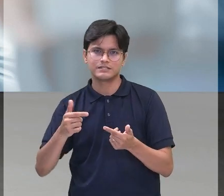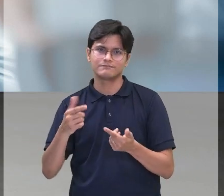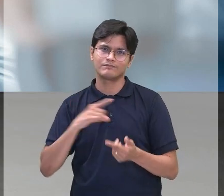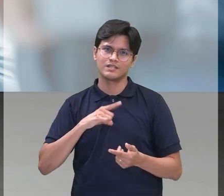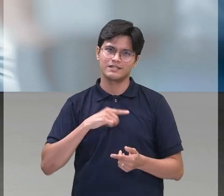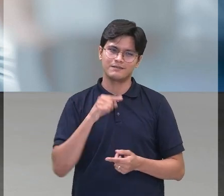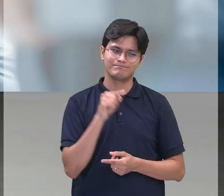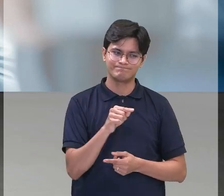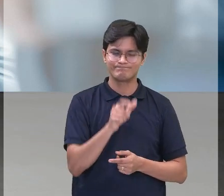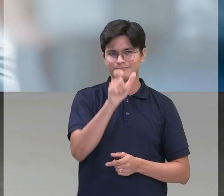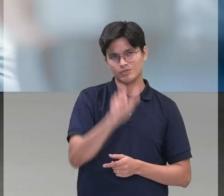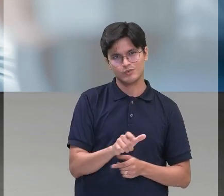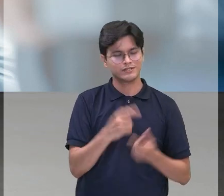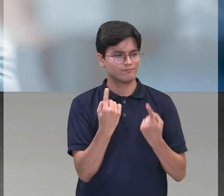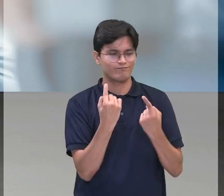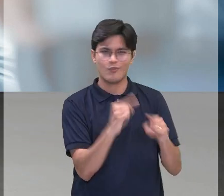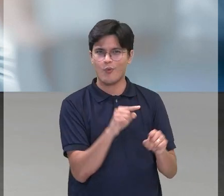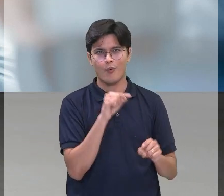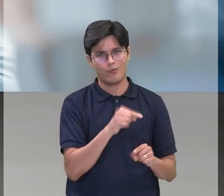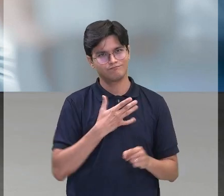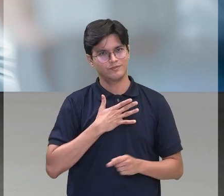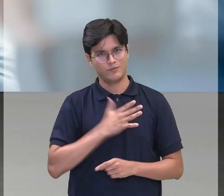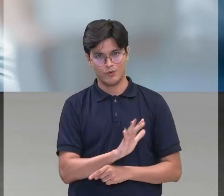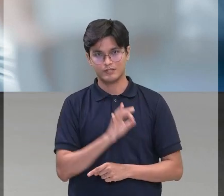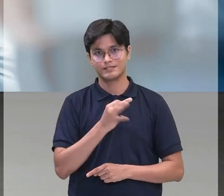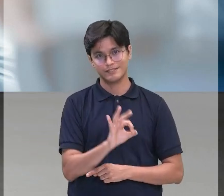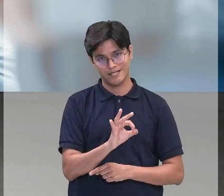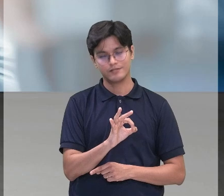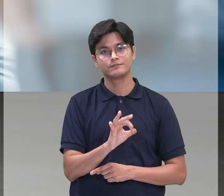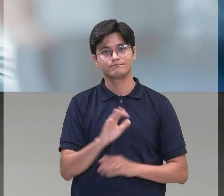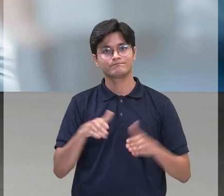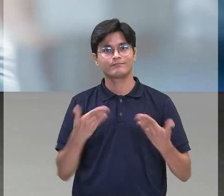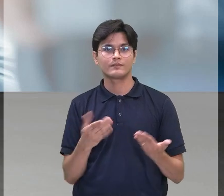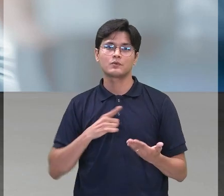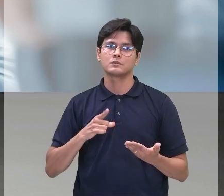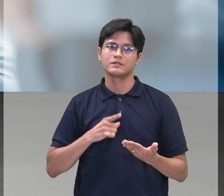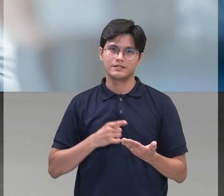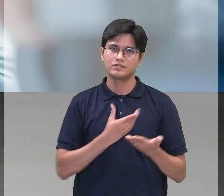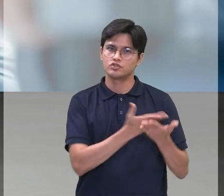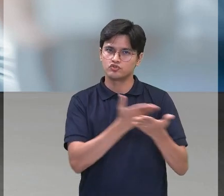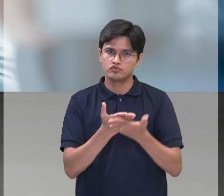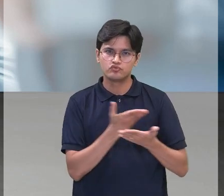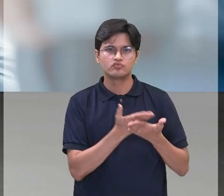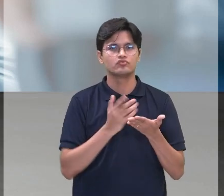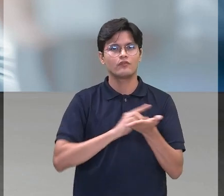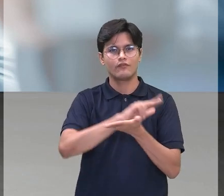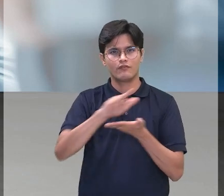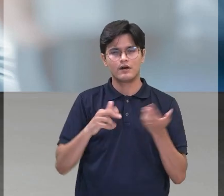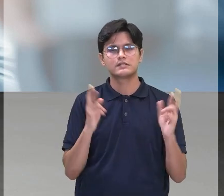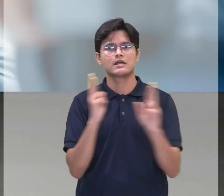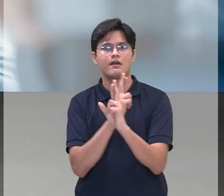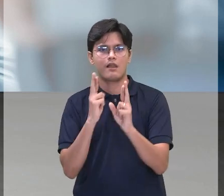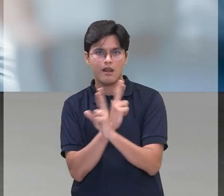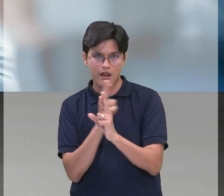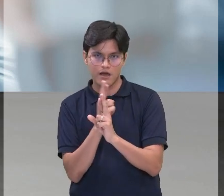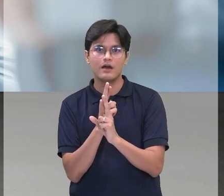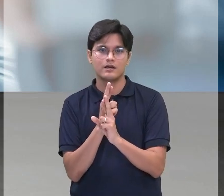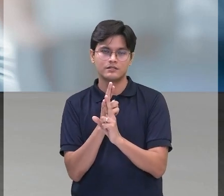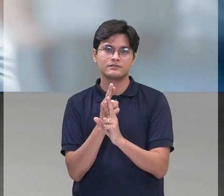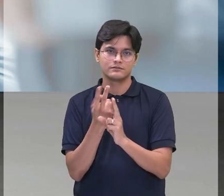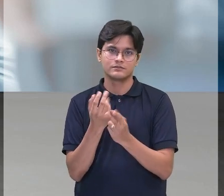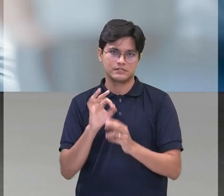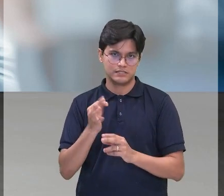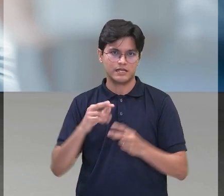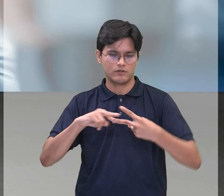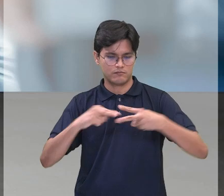tipo de alergia, por exemplo, né? Então existem aí diferentes estudos relacionados a esses organismos geneticamente